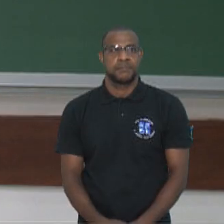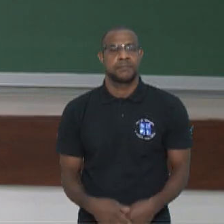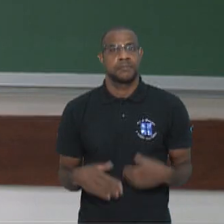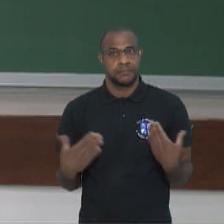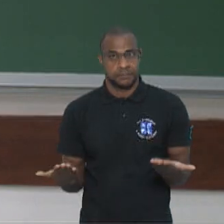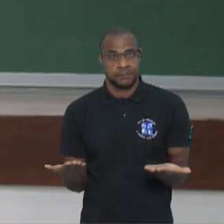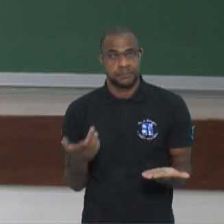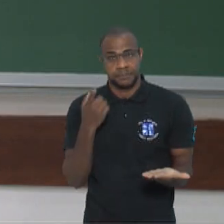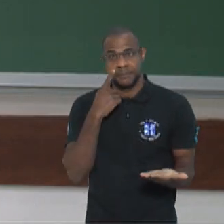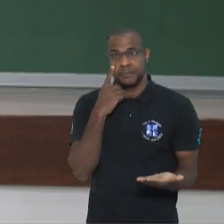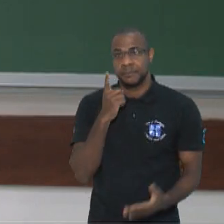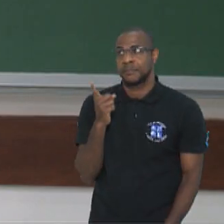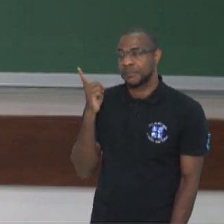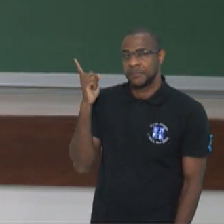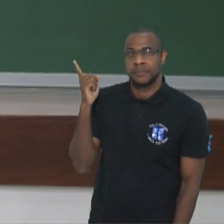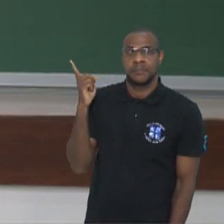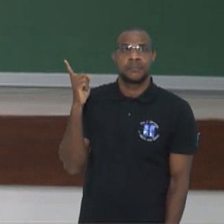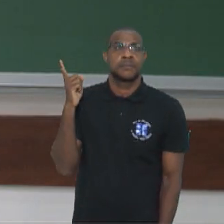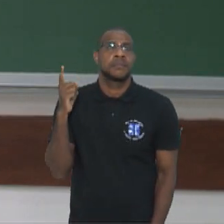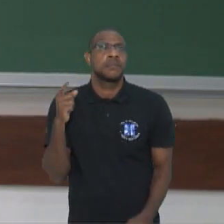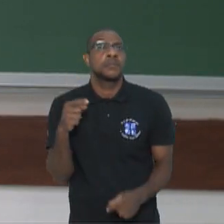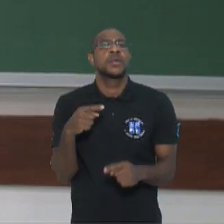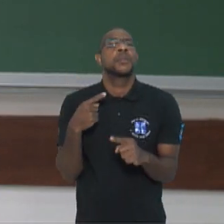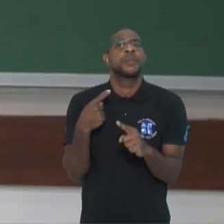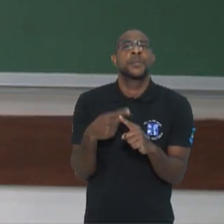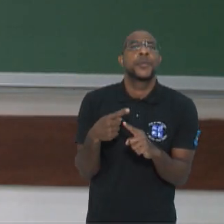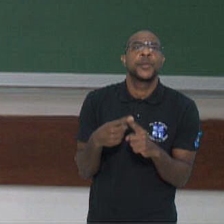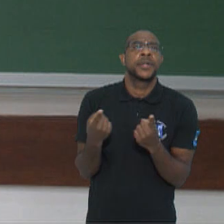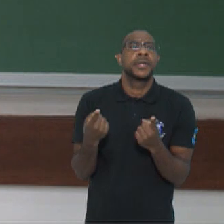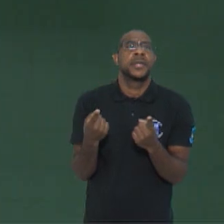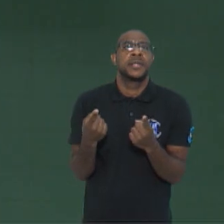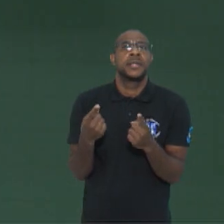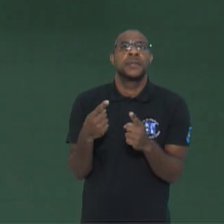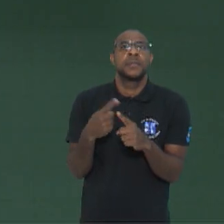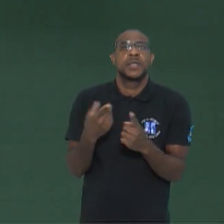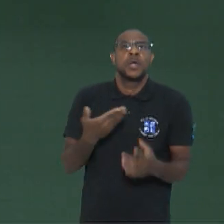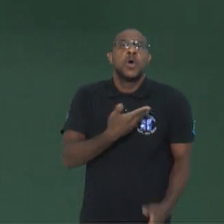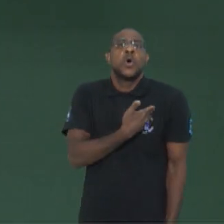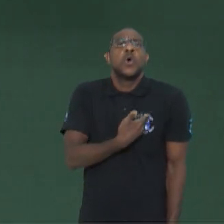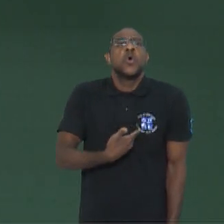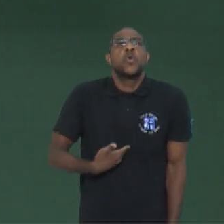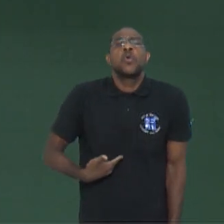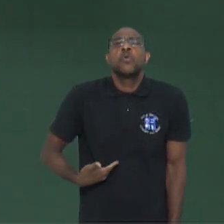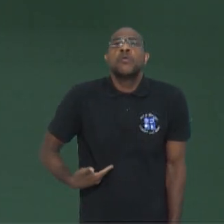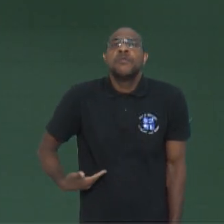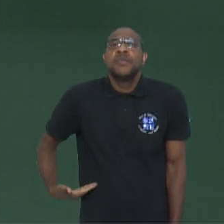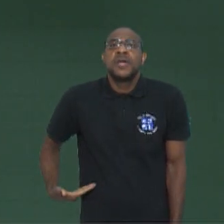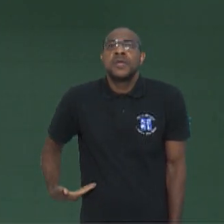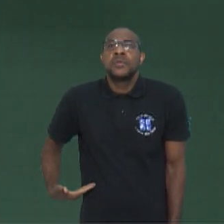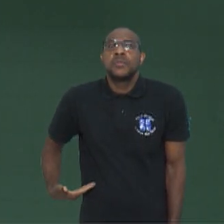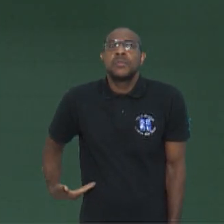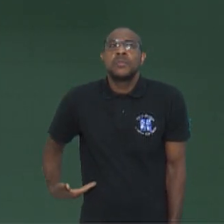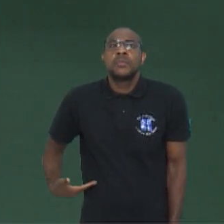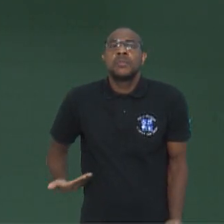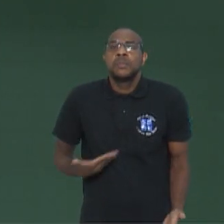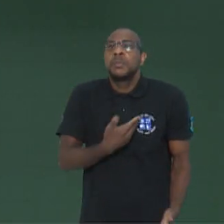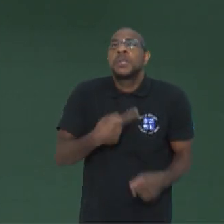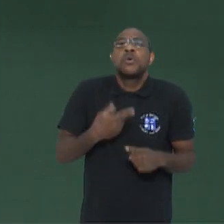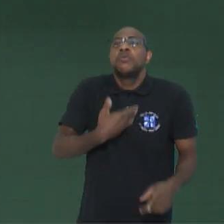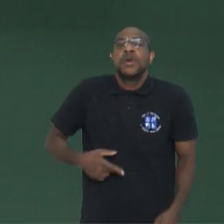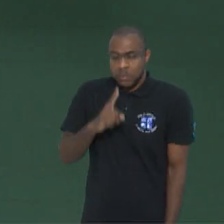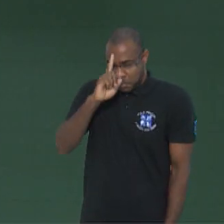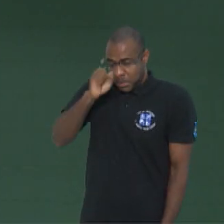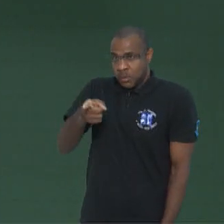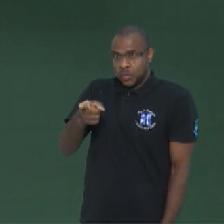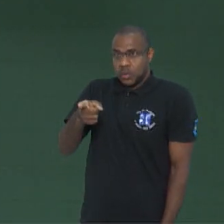Então vamos lá, pessoal? O que será que levou as autoridades a tomar a decisão da quarentena, né? Quando